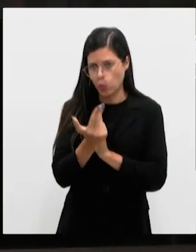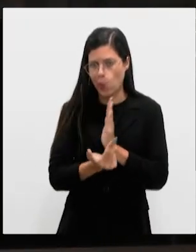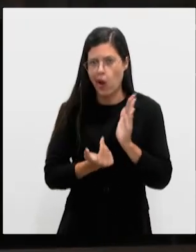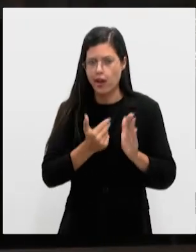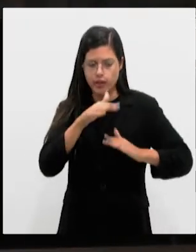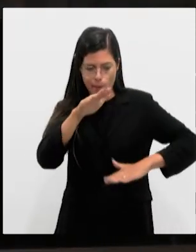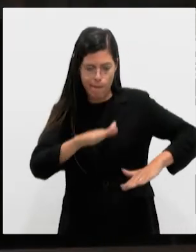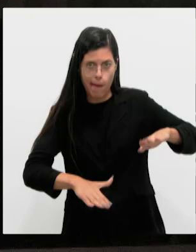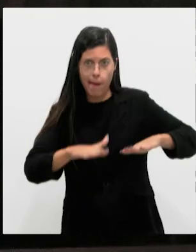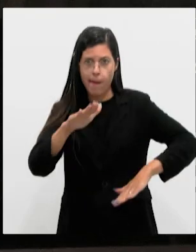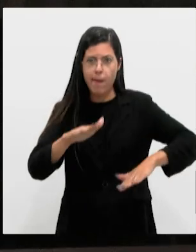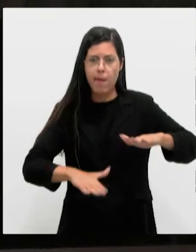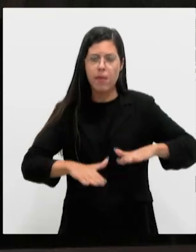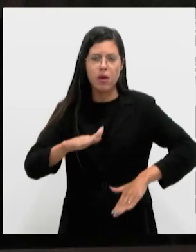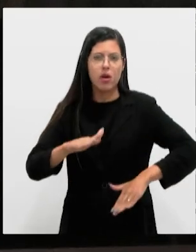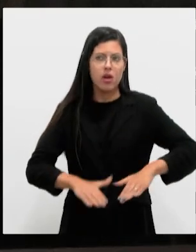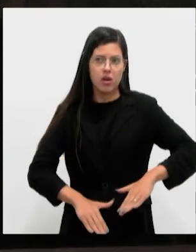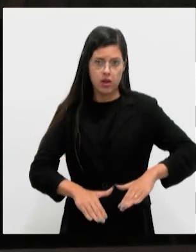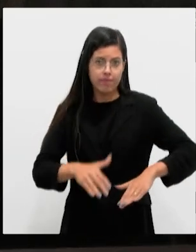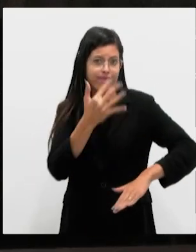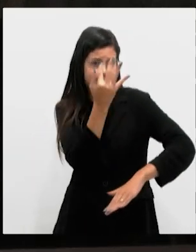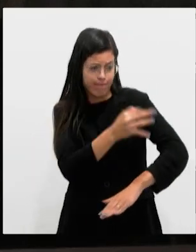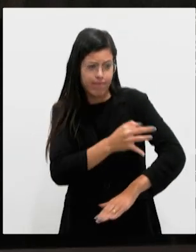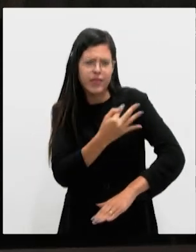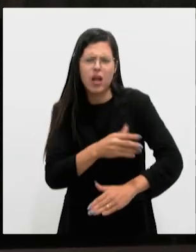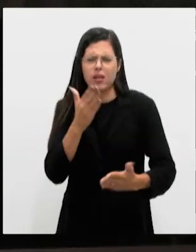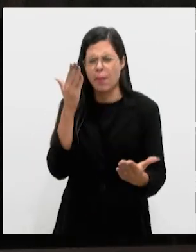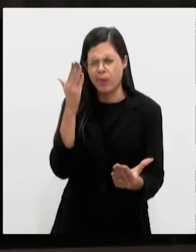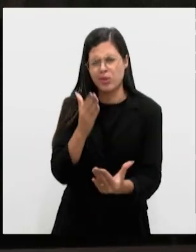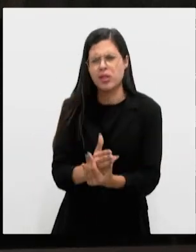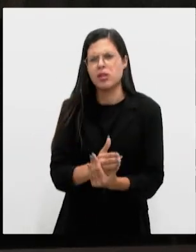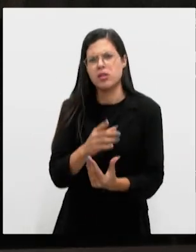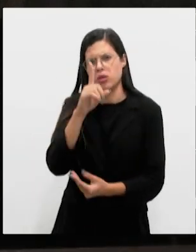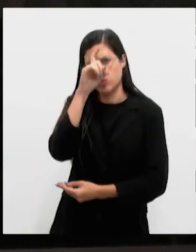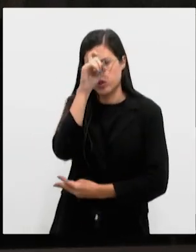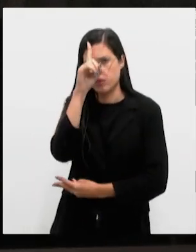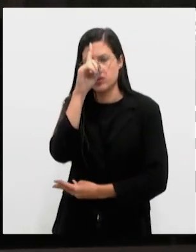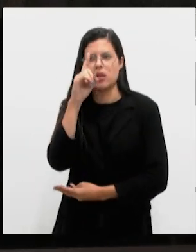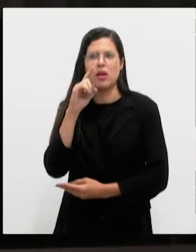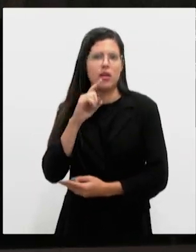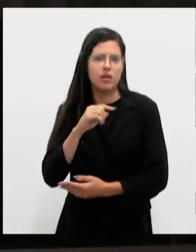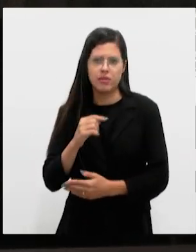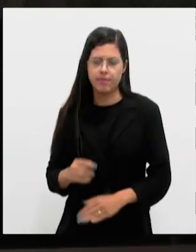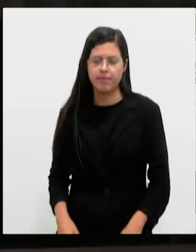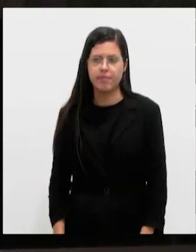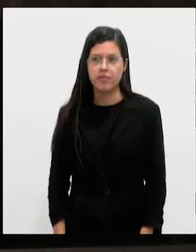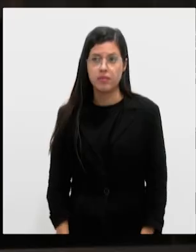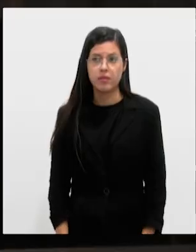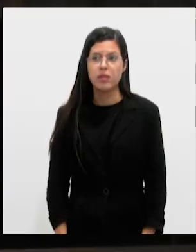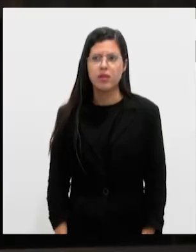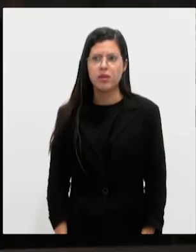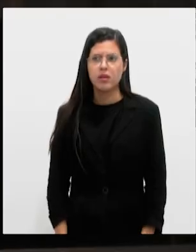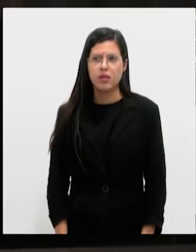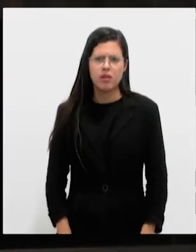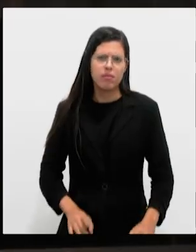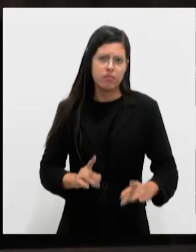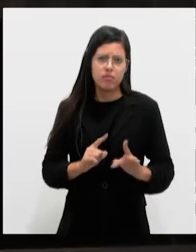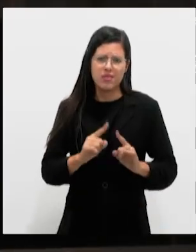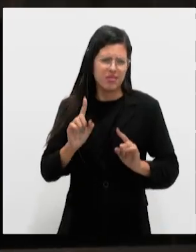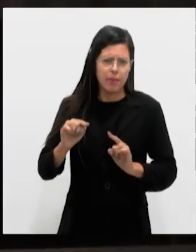Ficou em carne viva. Aí está processando o hospital, não sei o quê e tal. Aí já é o